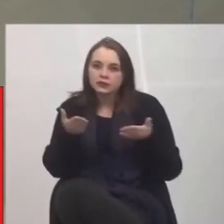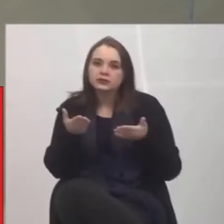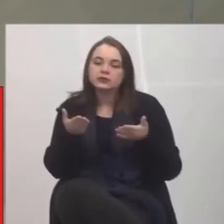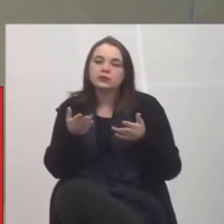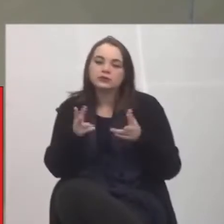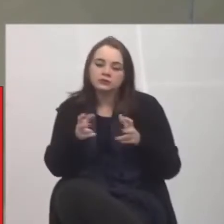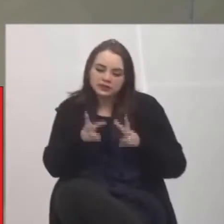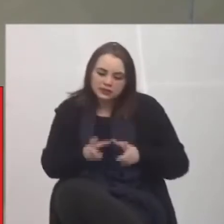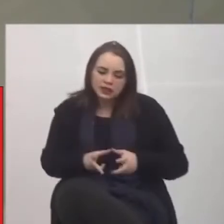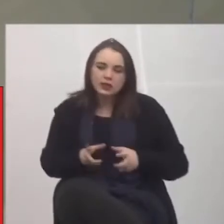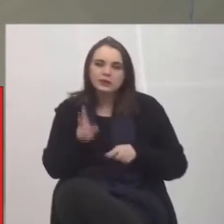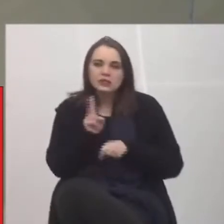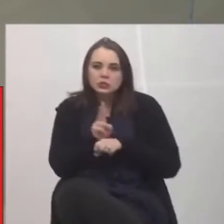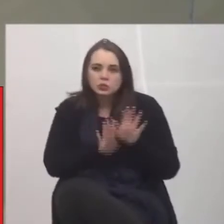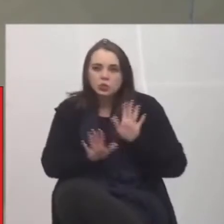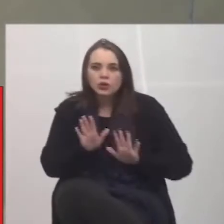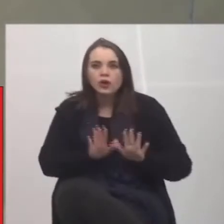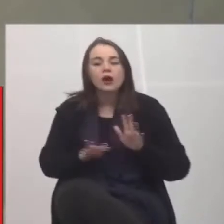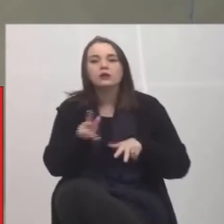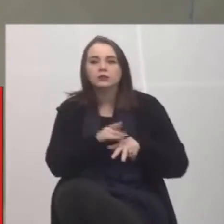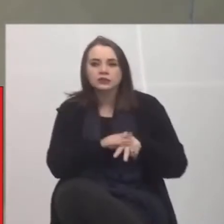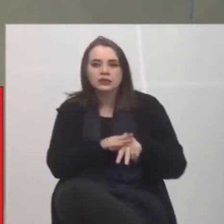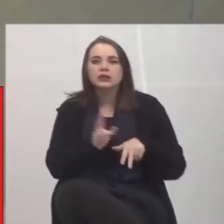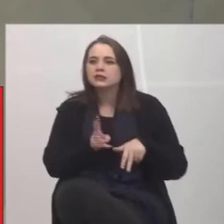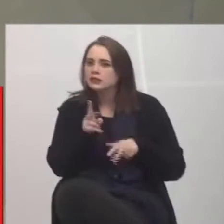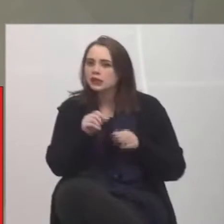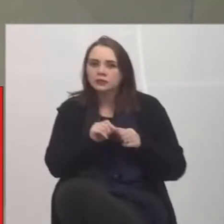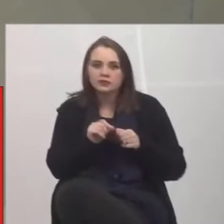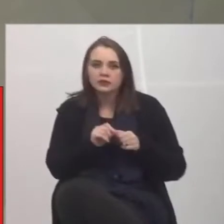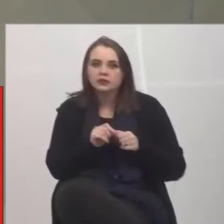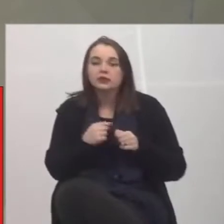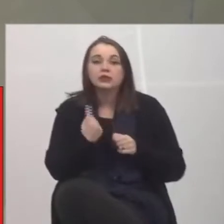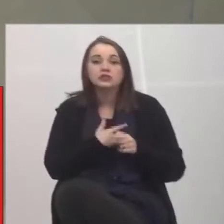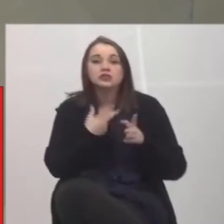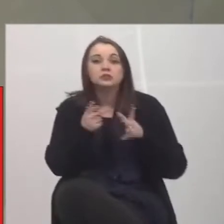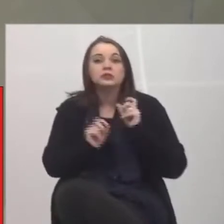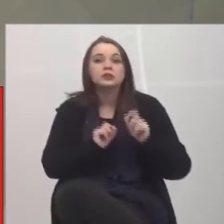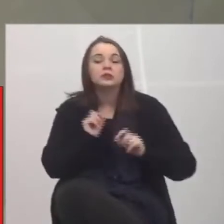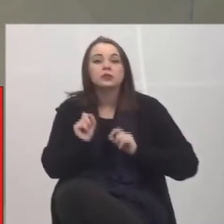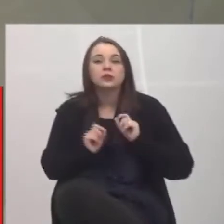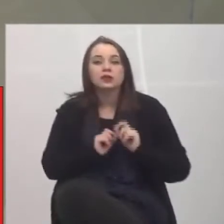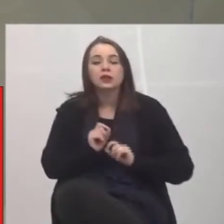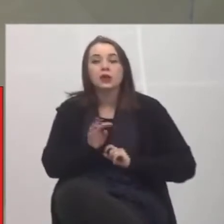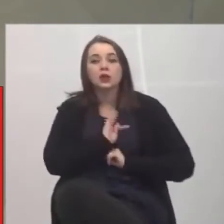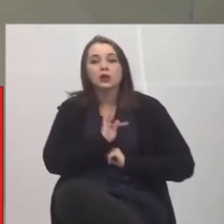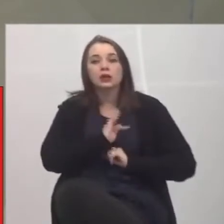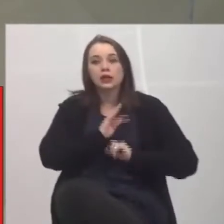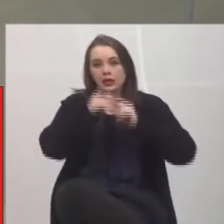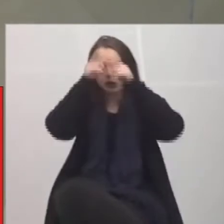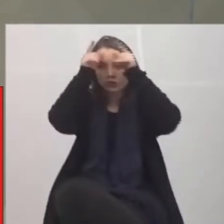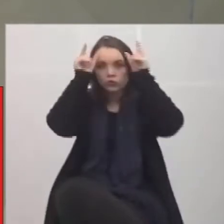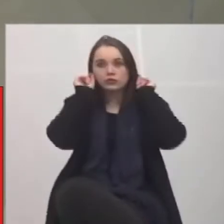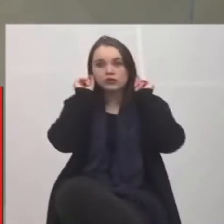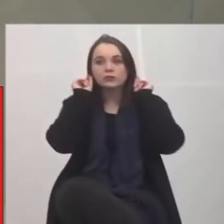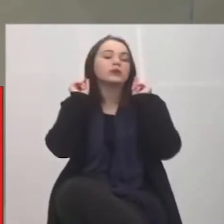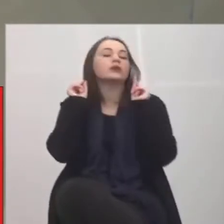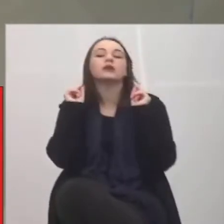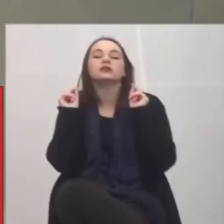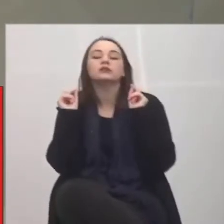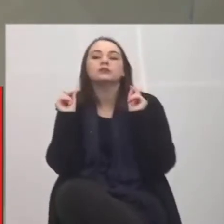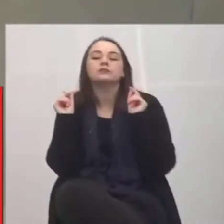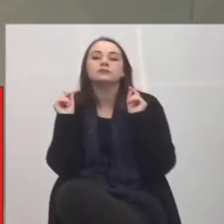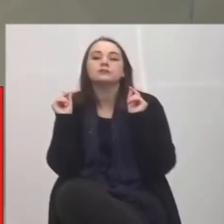procedimentos, não deixou de fazer em nenhum momento, e a gente percebe que o técnico de enfermagem é